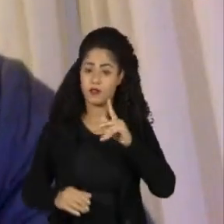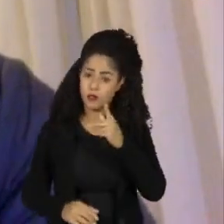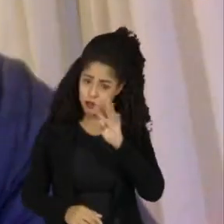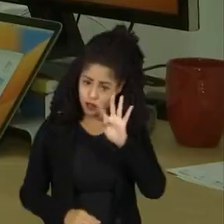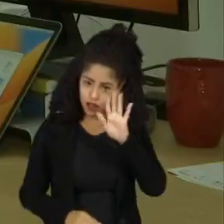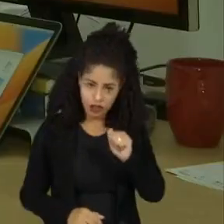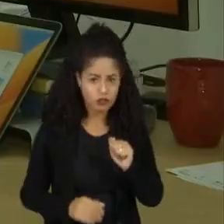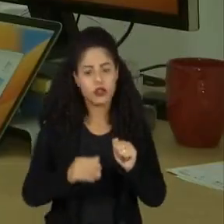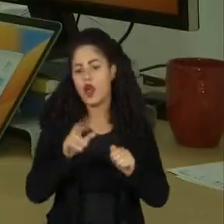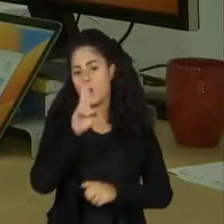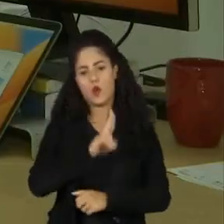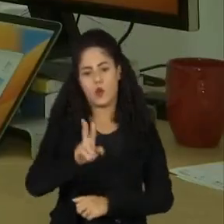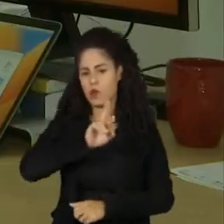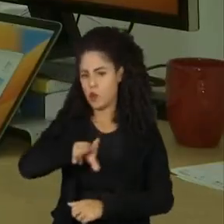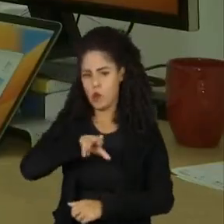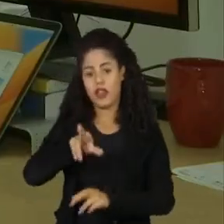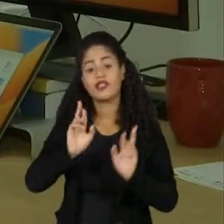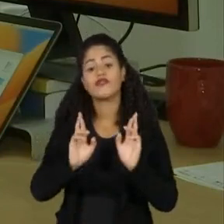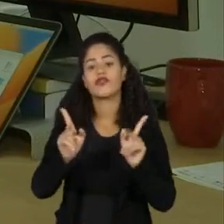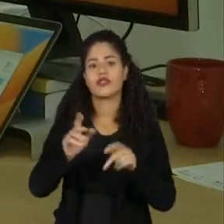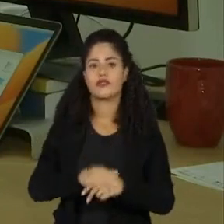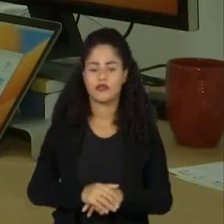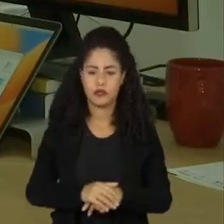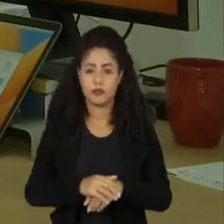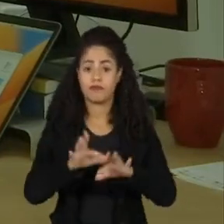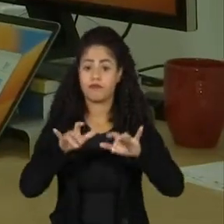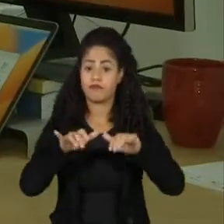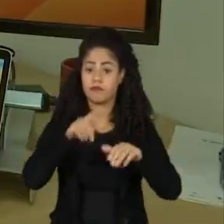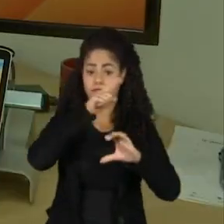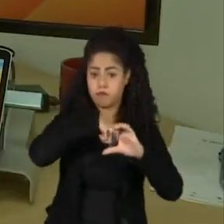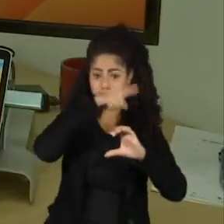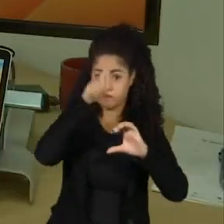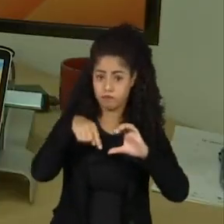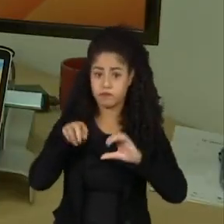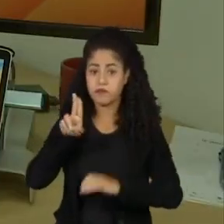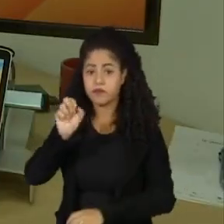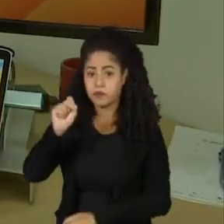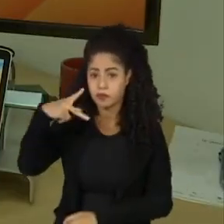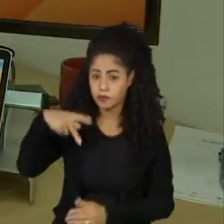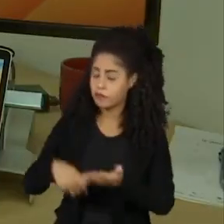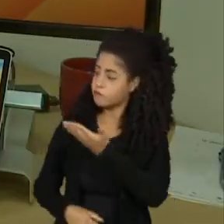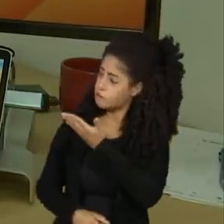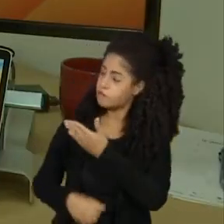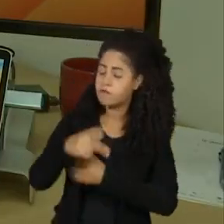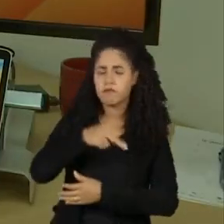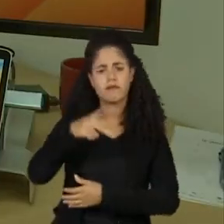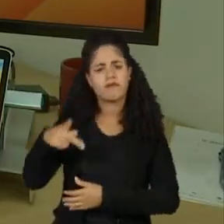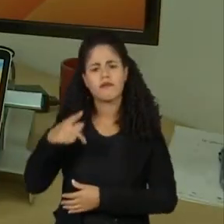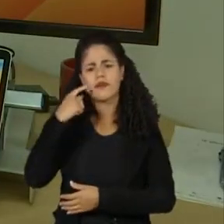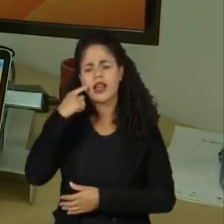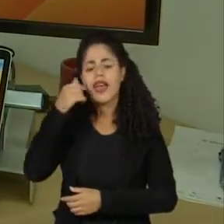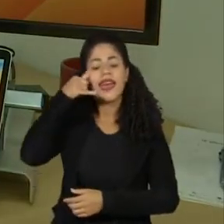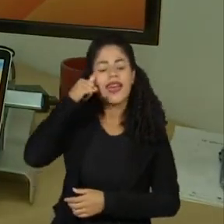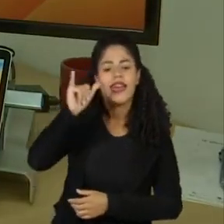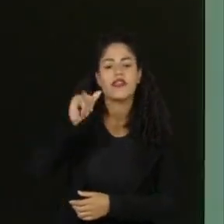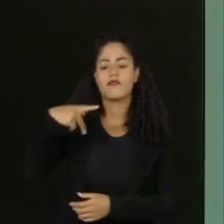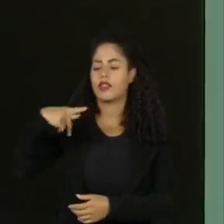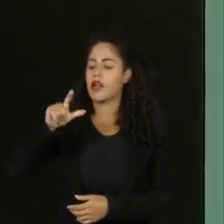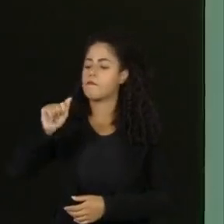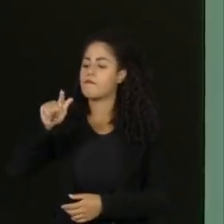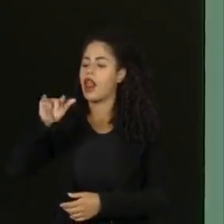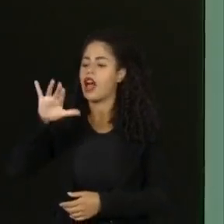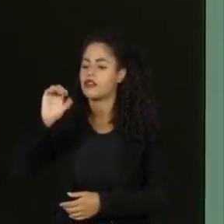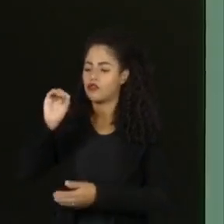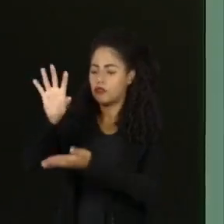vai acusar plágio. O professor de Ciência da Computação da USP vê como possibilidades de inibir plágios o bloqueio da função